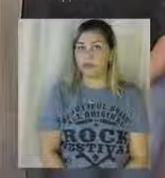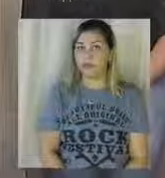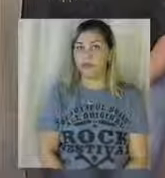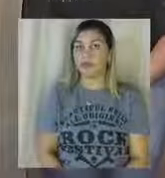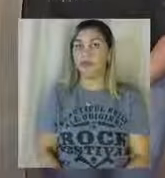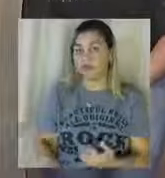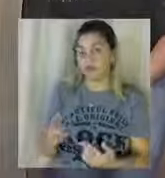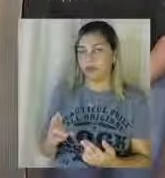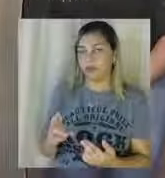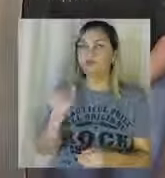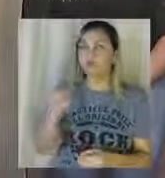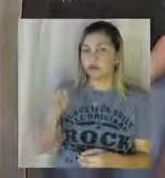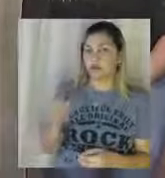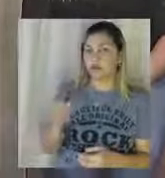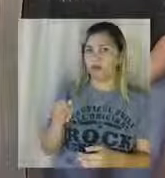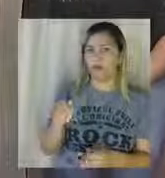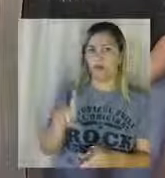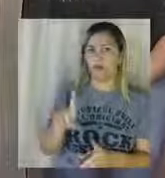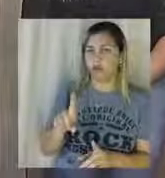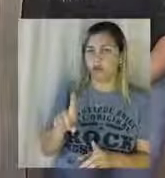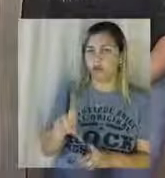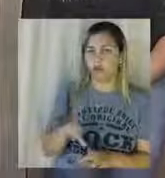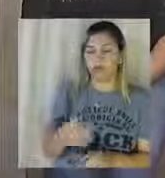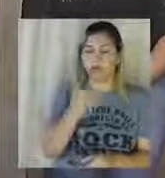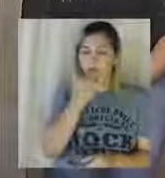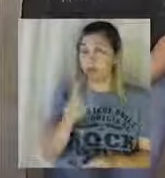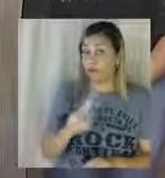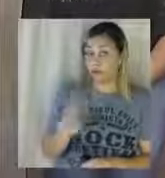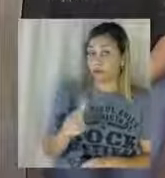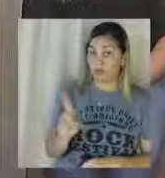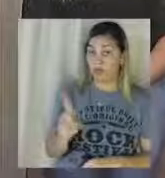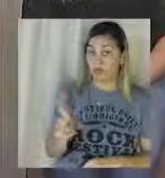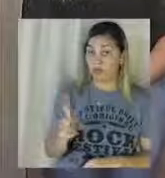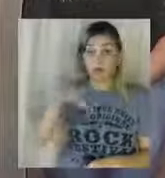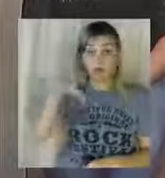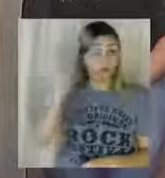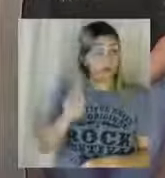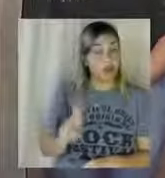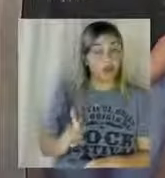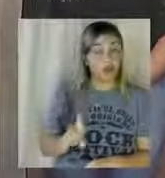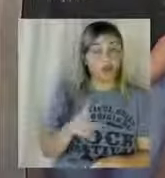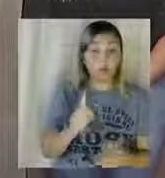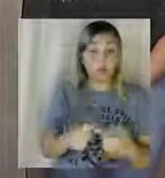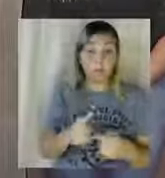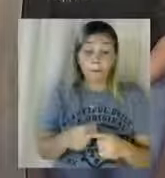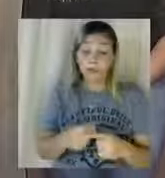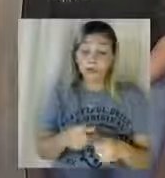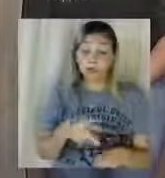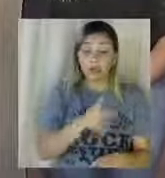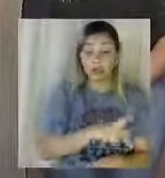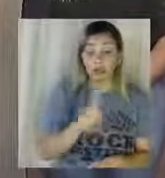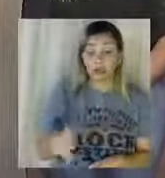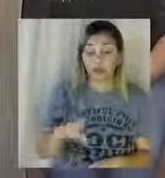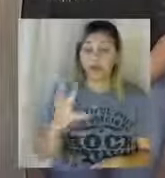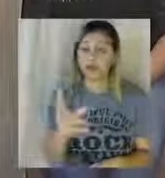Sim. Ouvinte? Não. Porque os professores